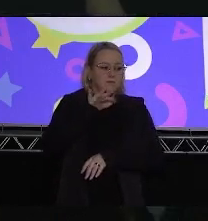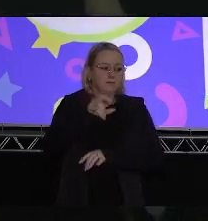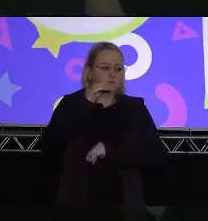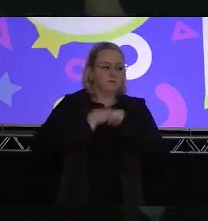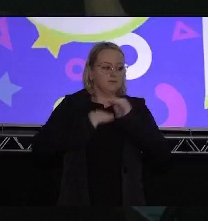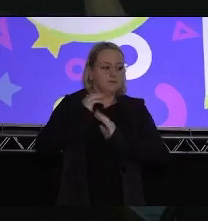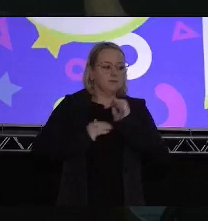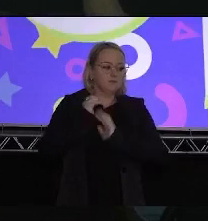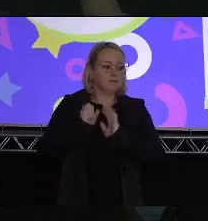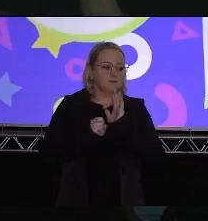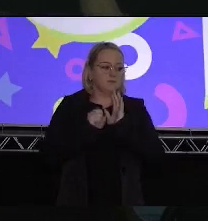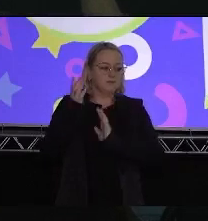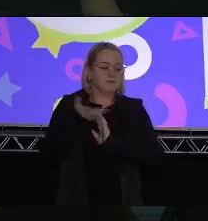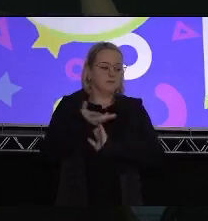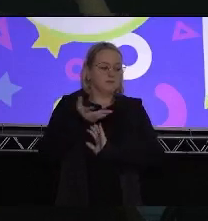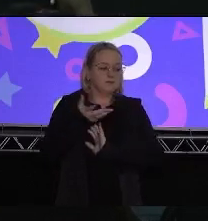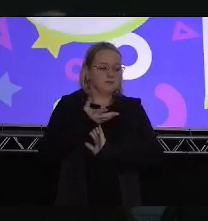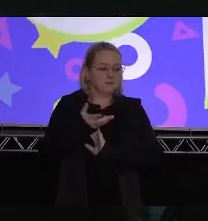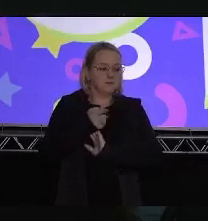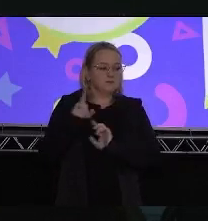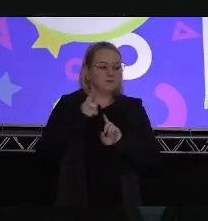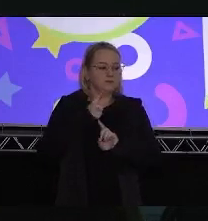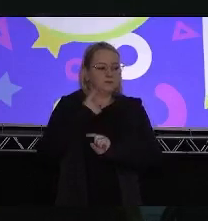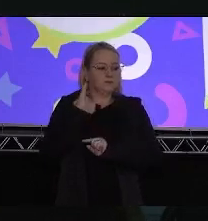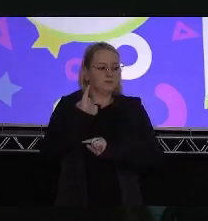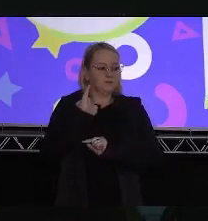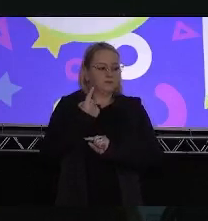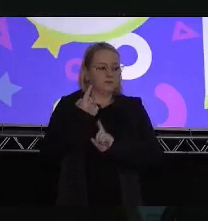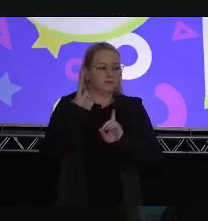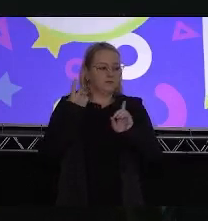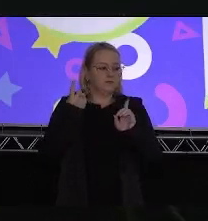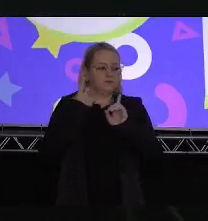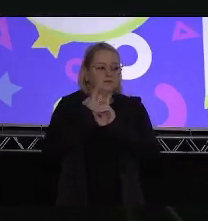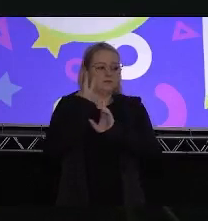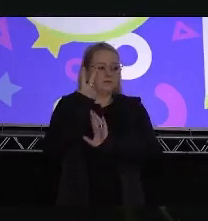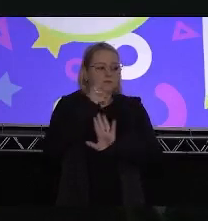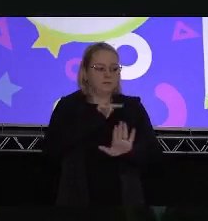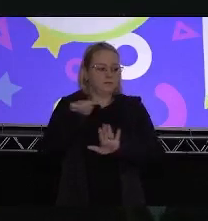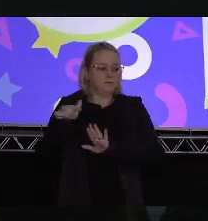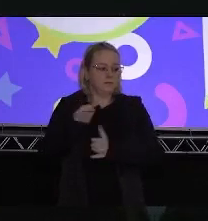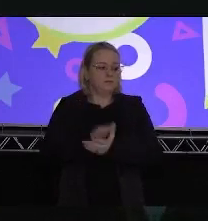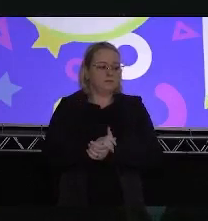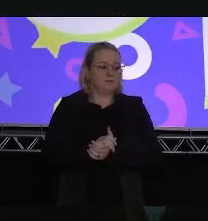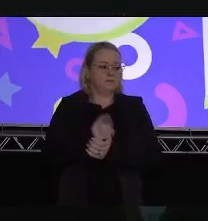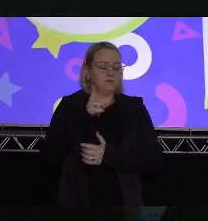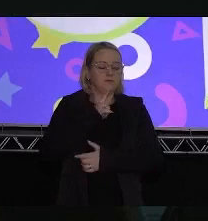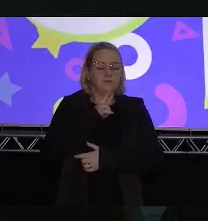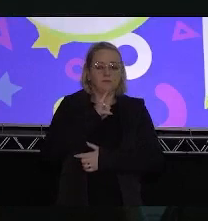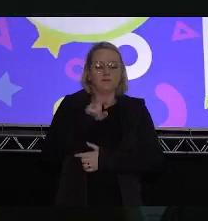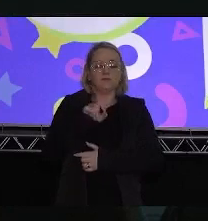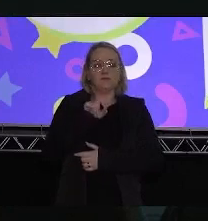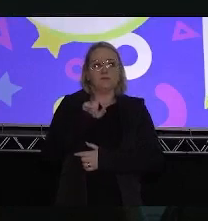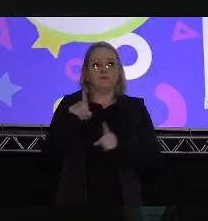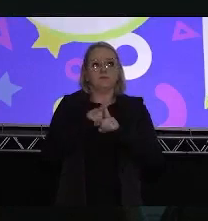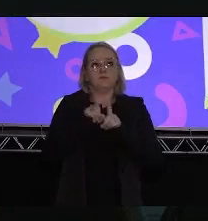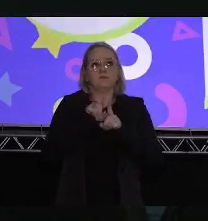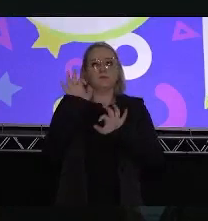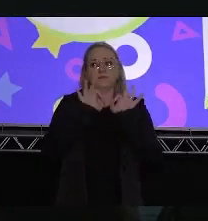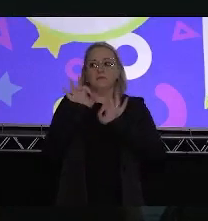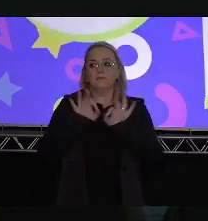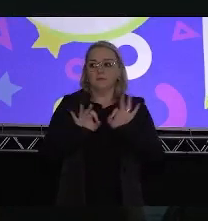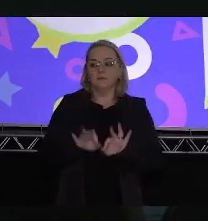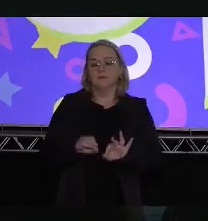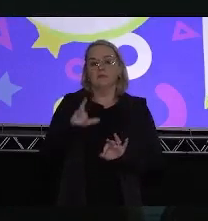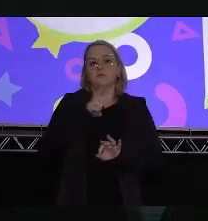de métodos ágeis, e a gente faz sprints de 2 semanas. Como a gente tem uma inception, planejamento, a gente também tem